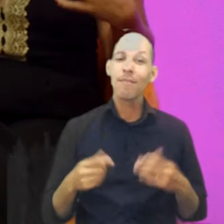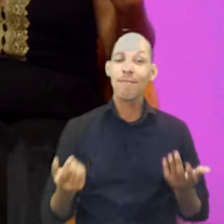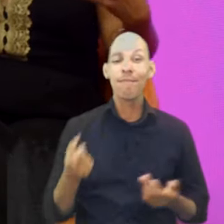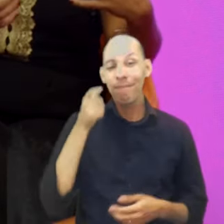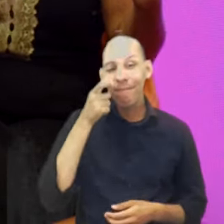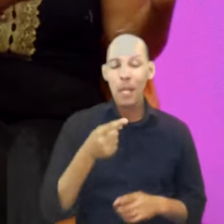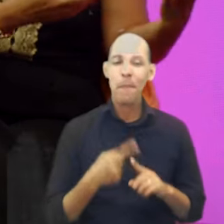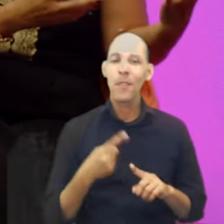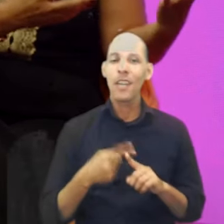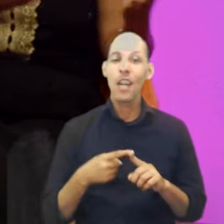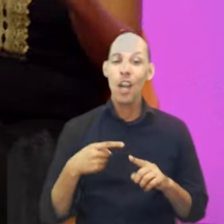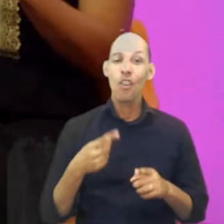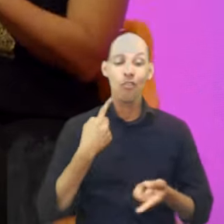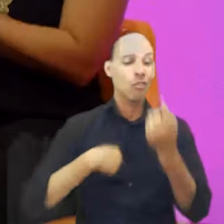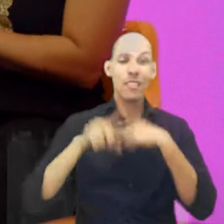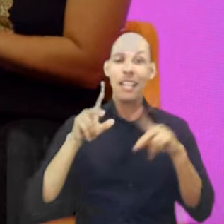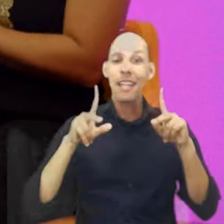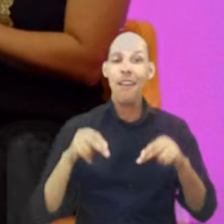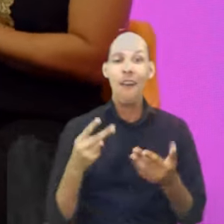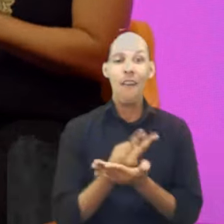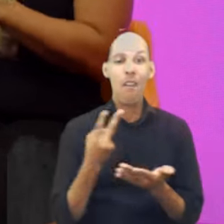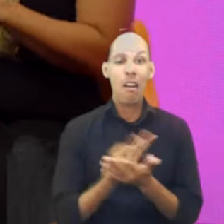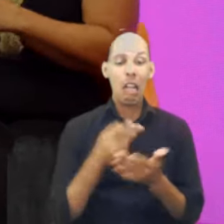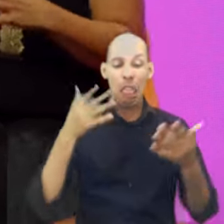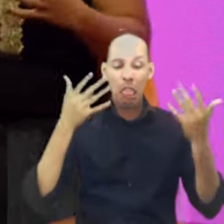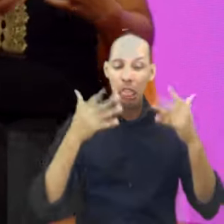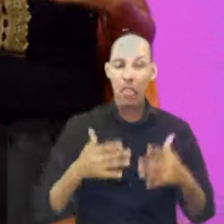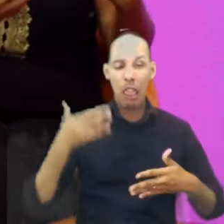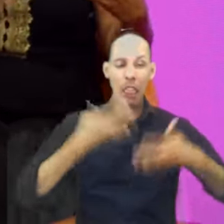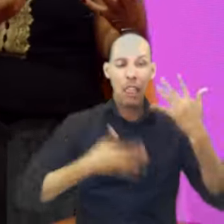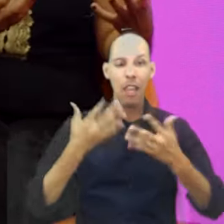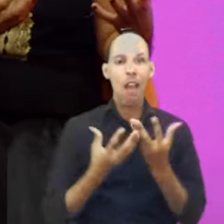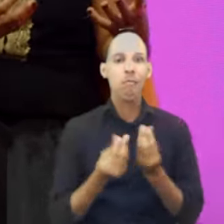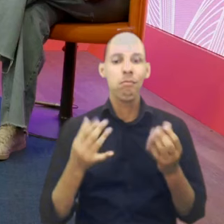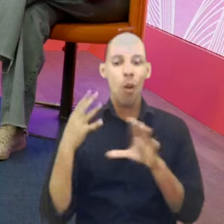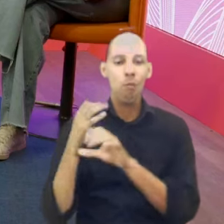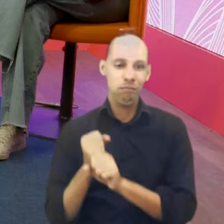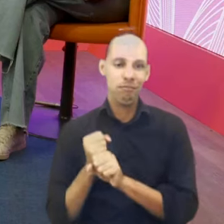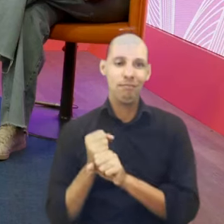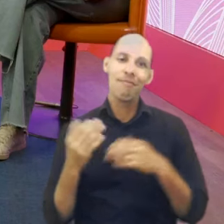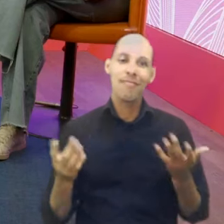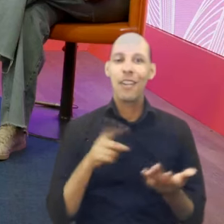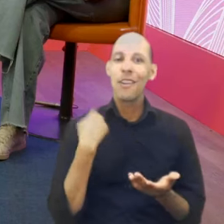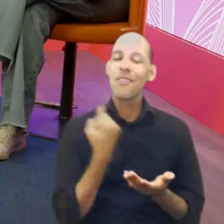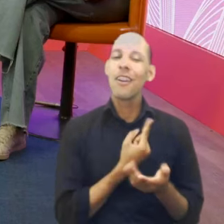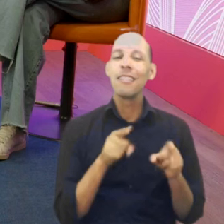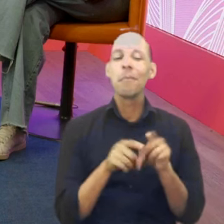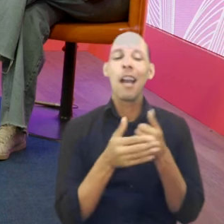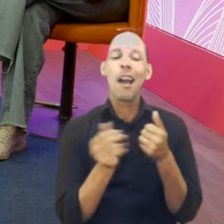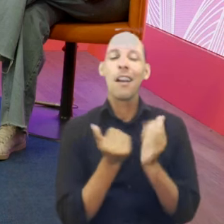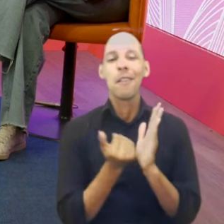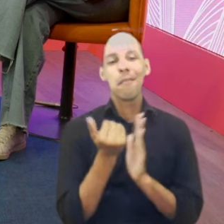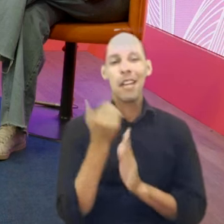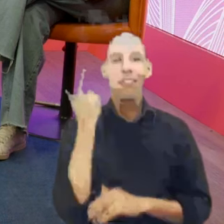interessante porque dizem que o sucesso é o acúmulo de fracassos. Então, quando a gente olha dessa forma, a gente também tem mais carinho, mais amor,